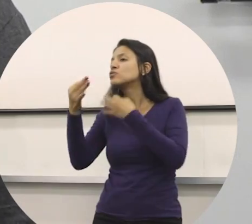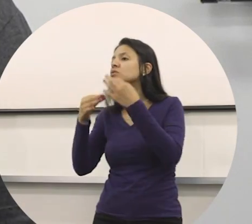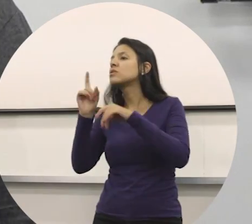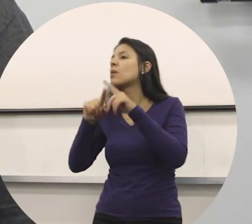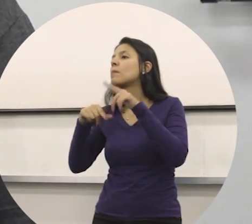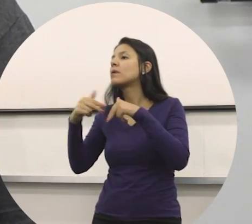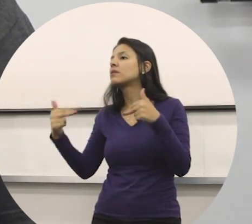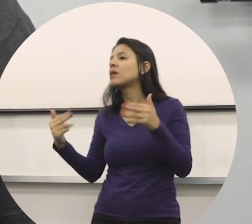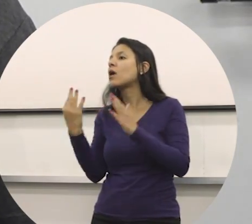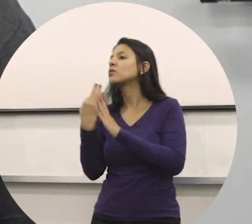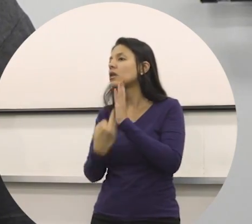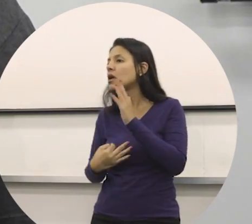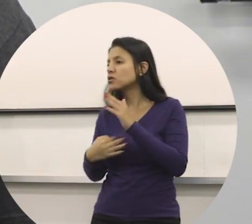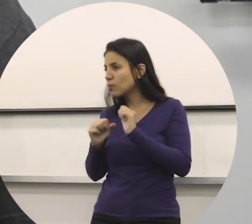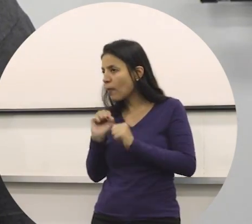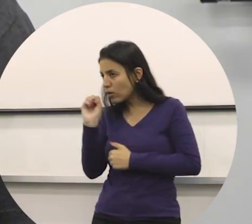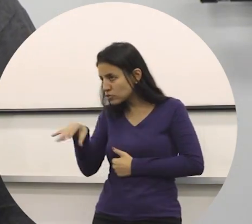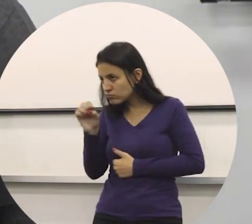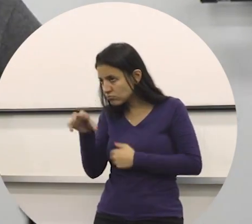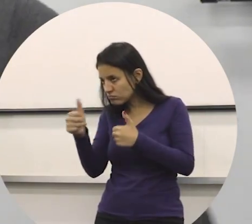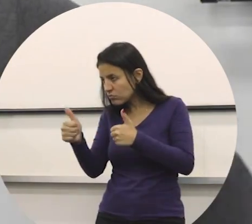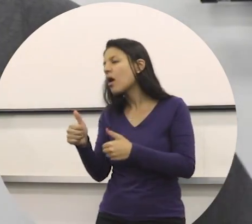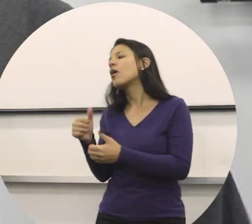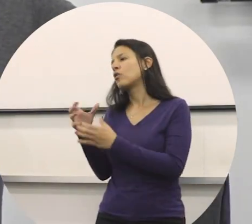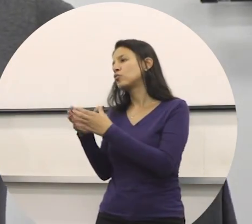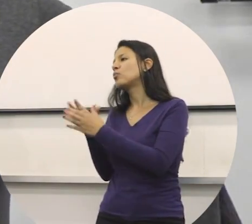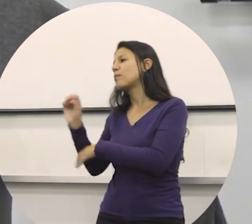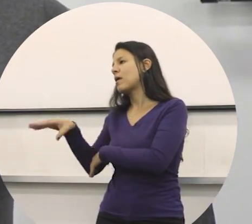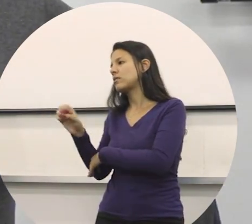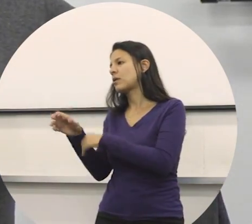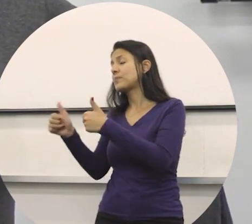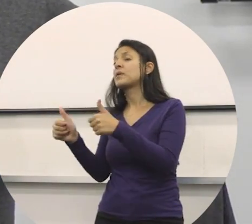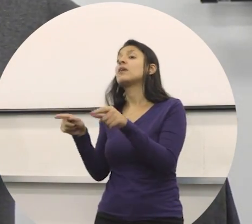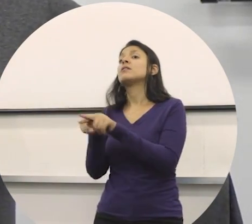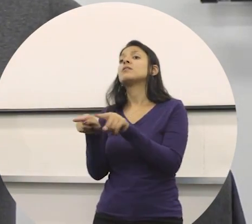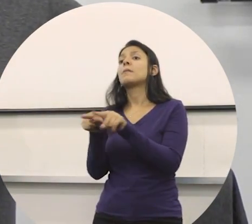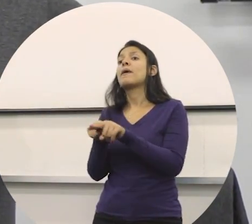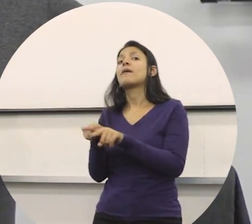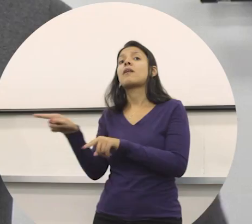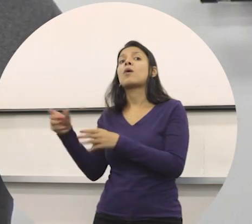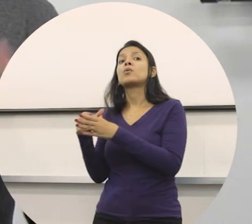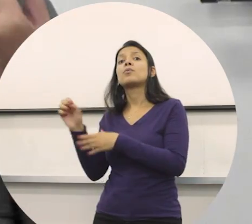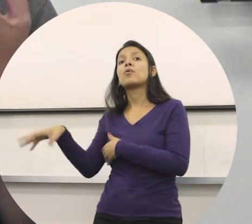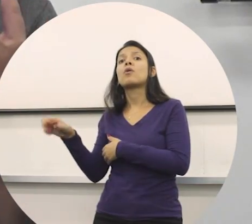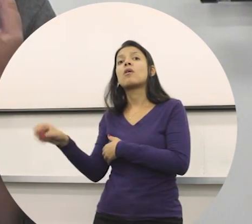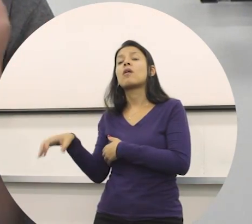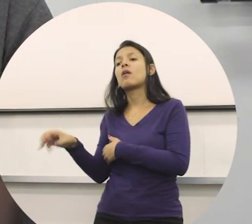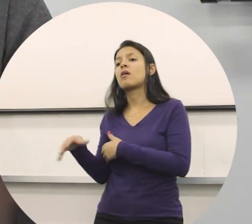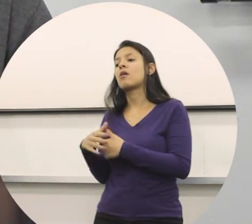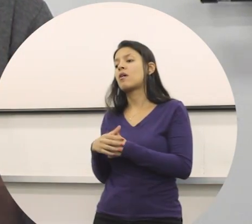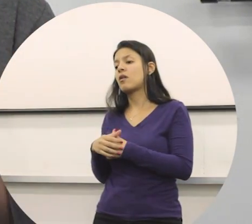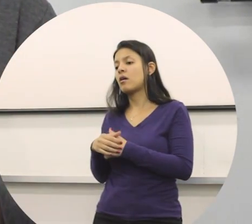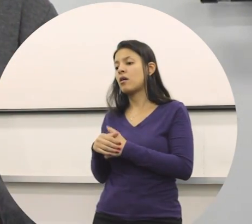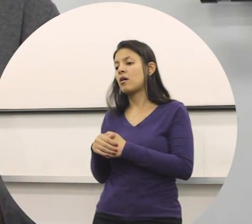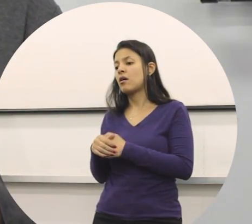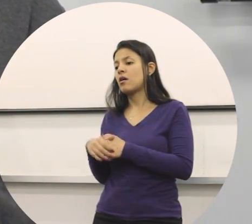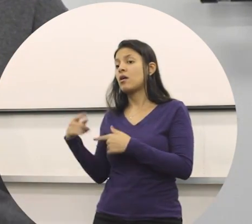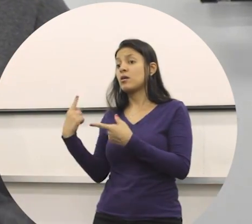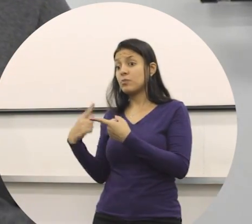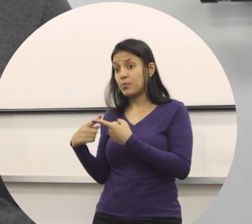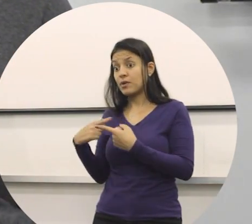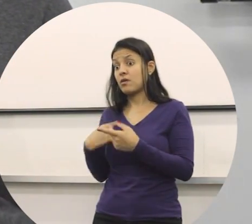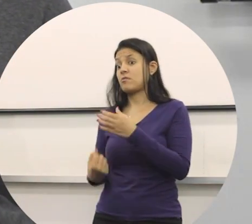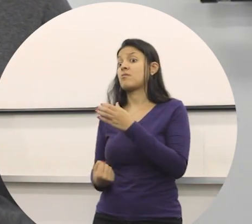materiais. Pode colocar no grupo. E depois eu queria que vocês colocassem no grupo, assim, porque eu